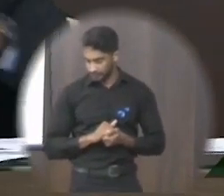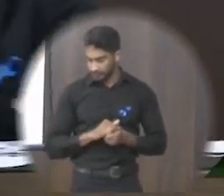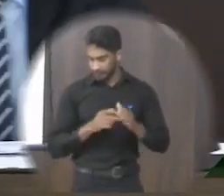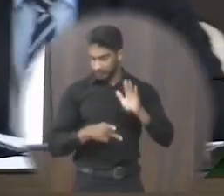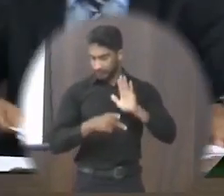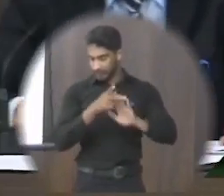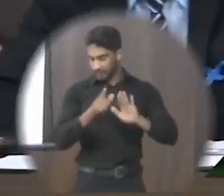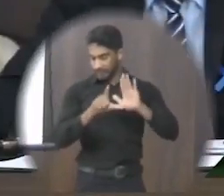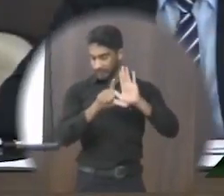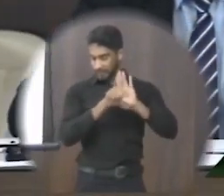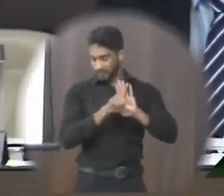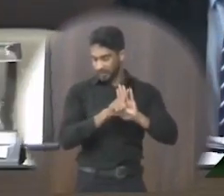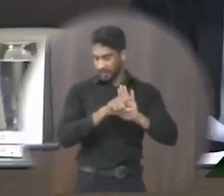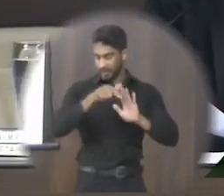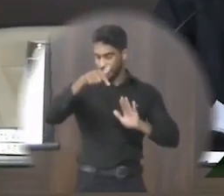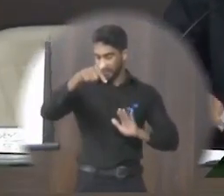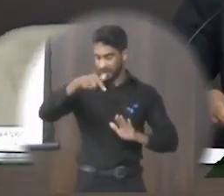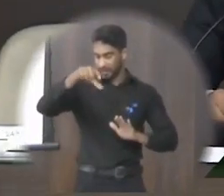Projeto de lei